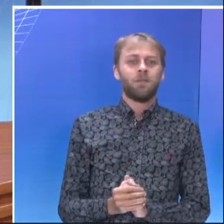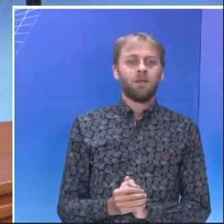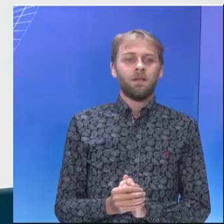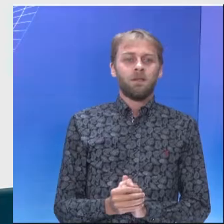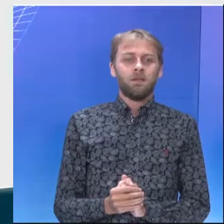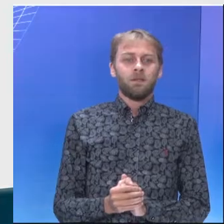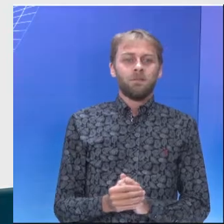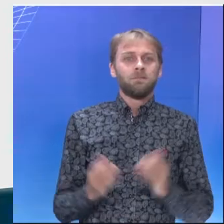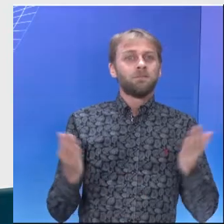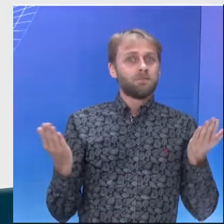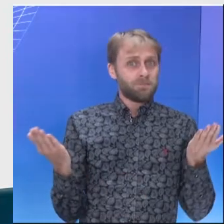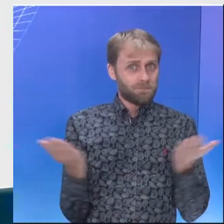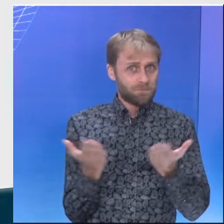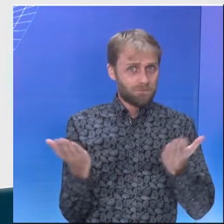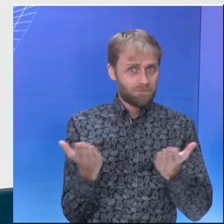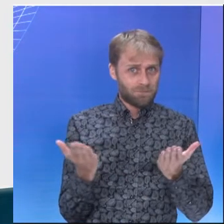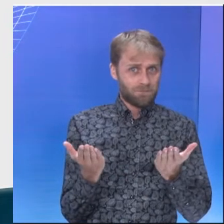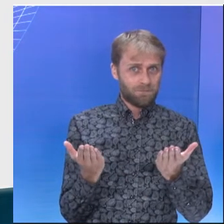Hoje nós vamos